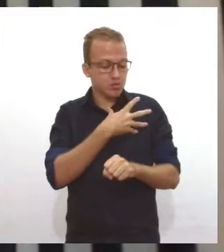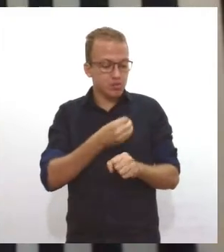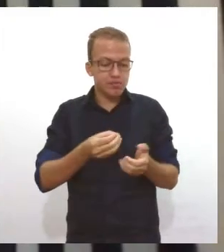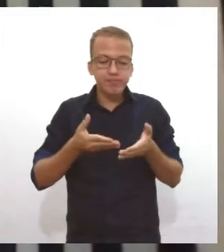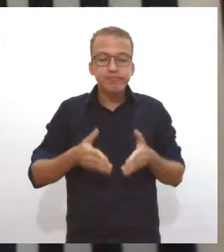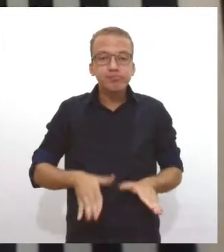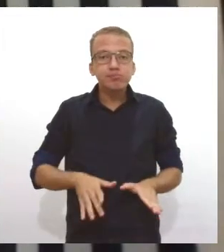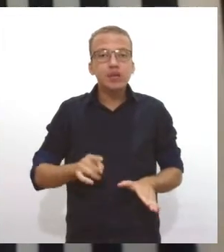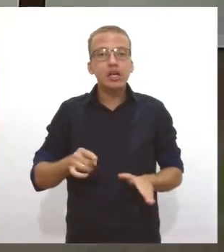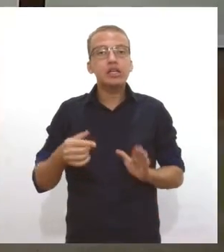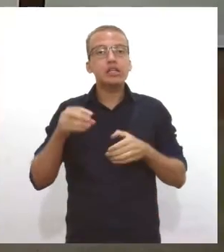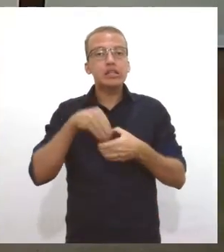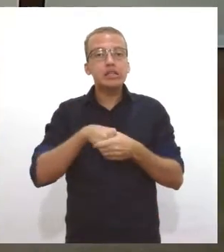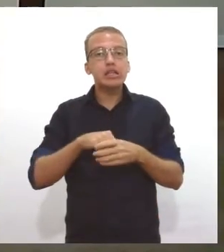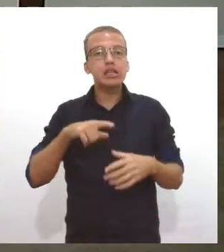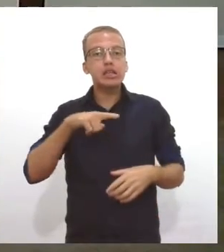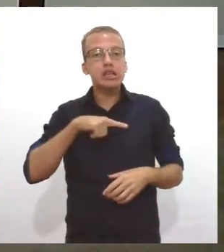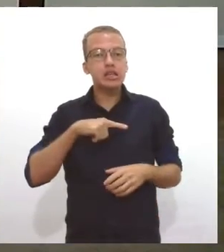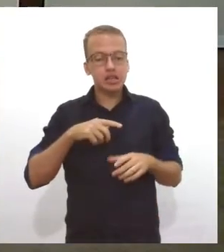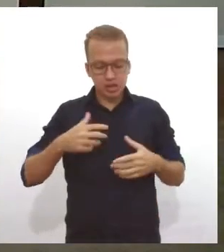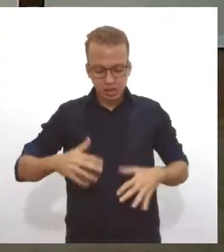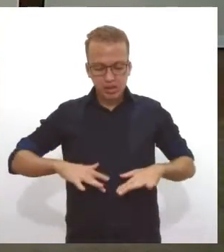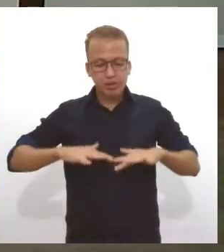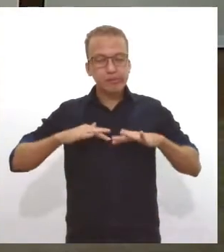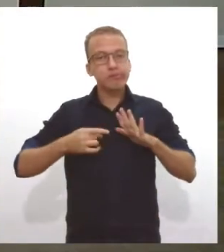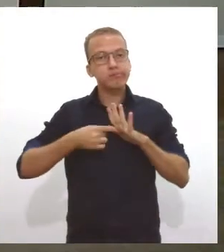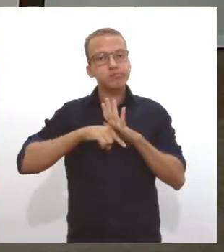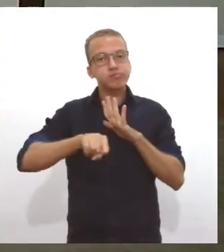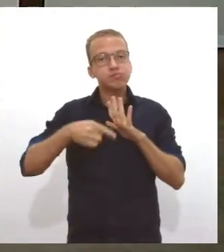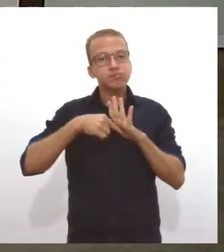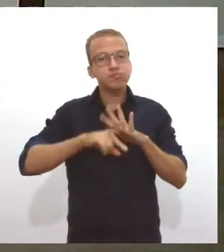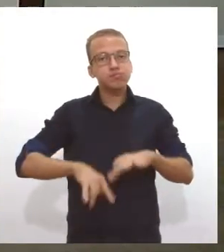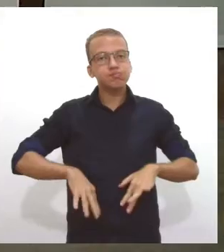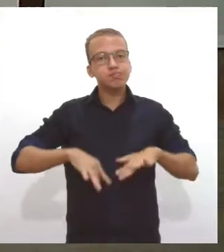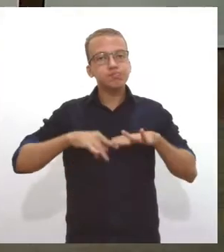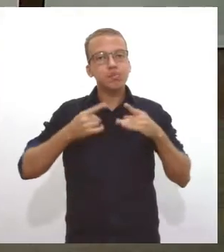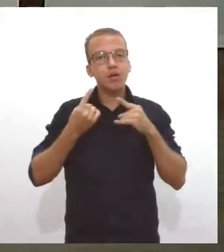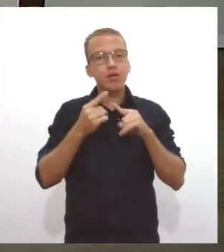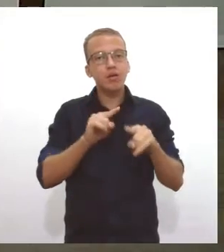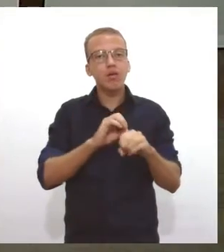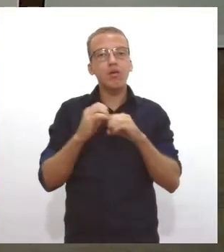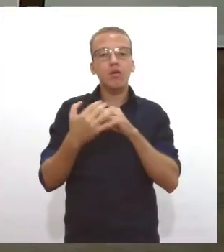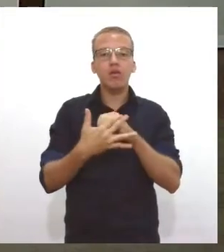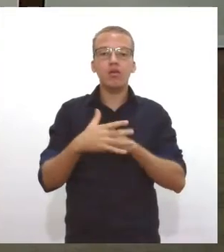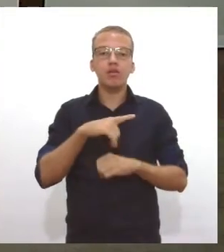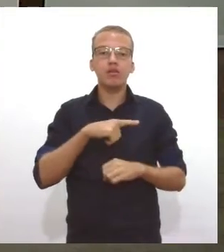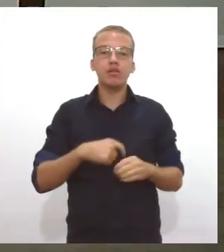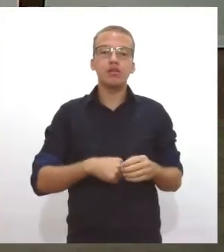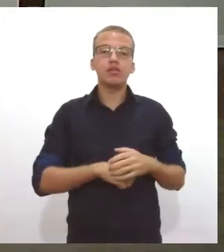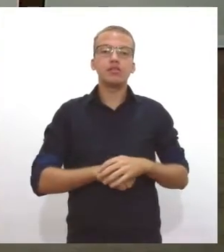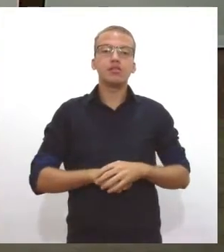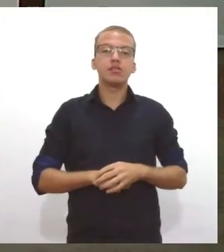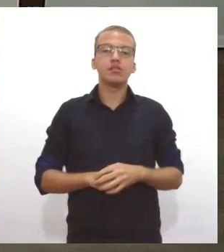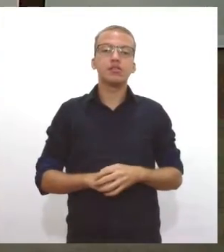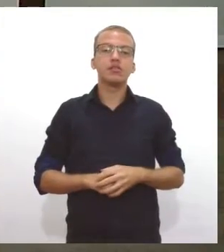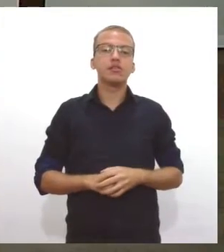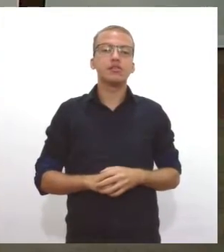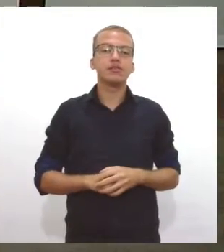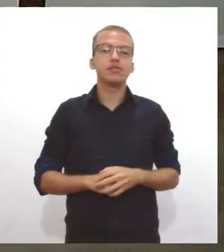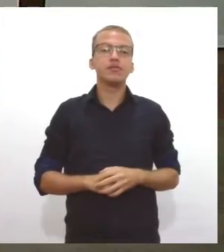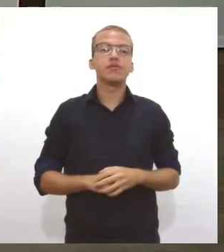extraordinárias Ah sim e que a gente vai acompanhando porque tá todo mundo aprendendo na verdade em relação